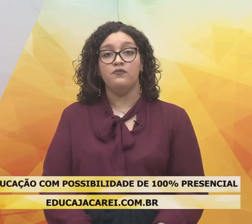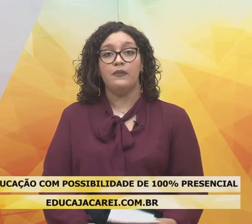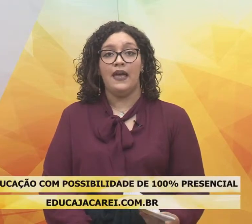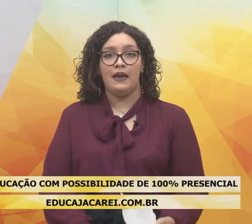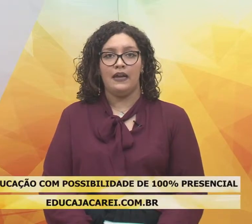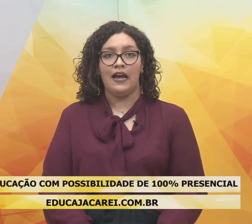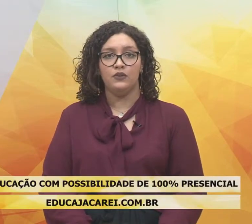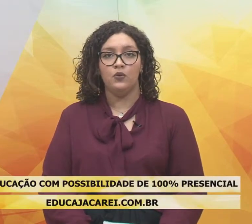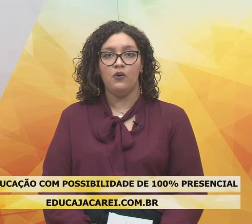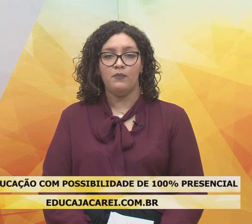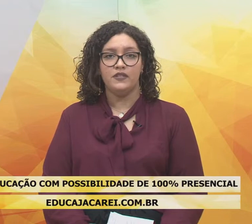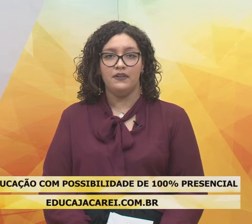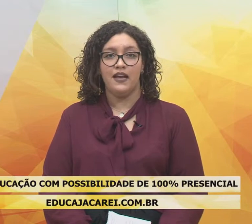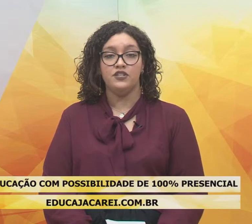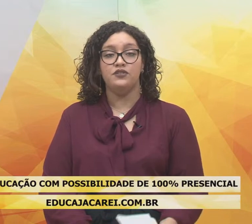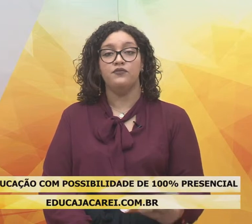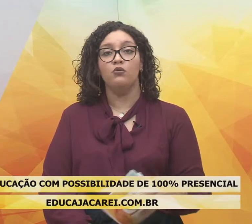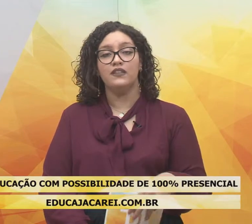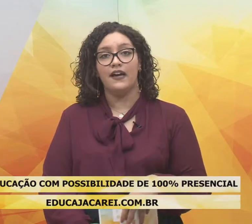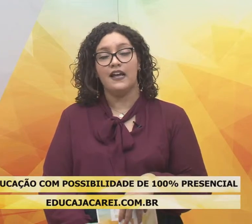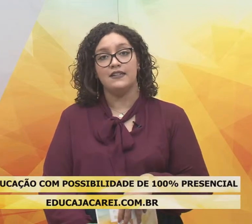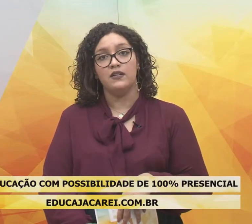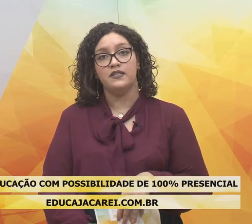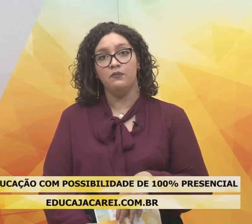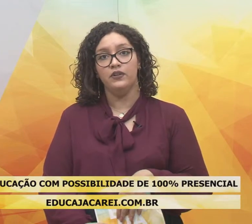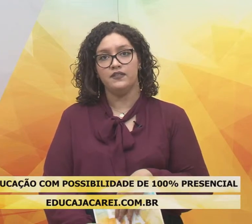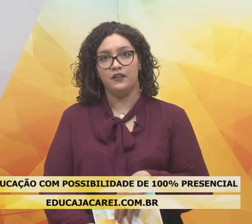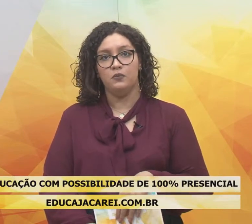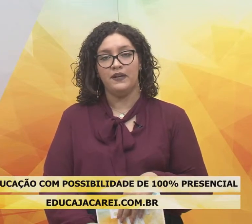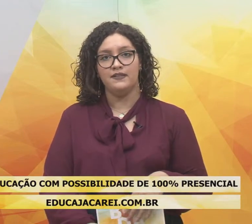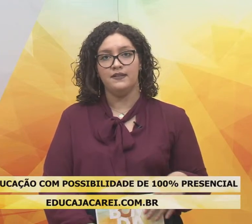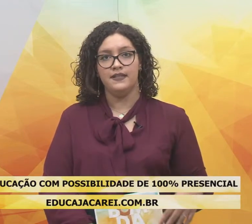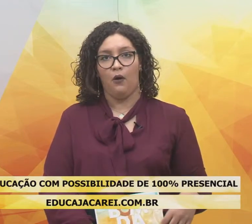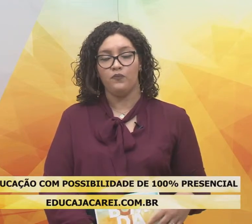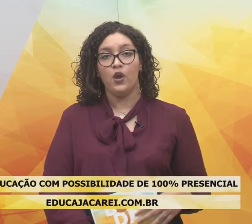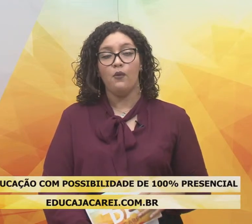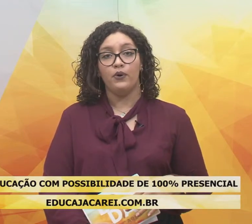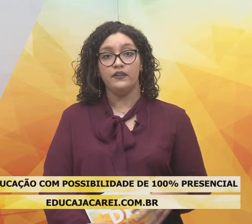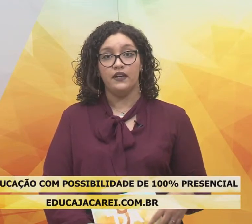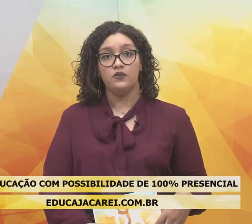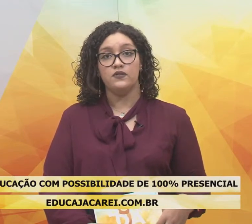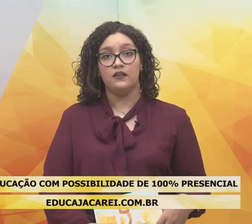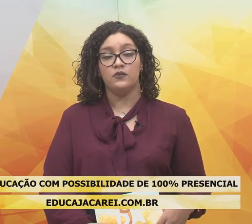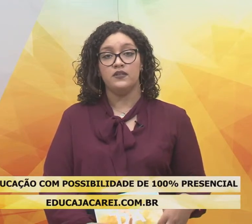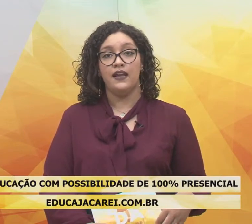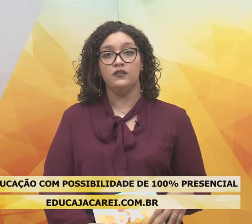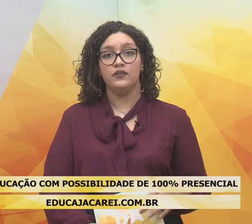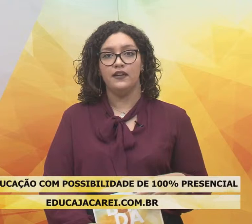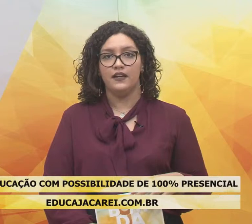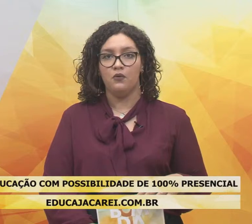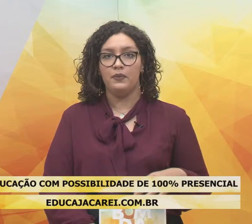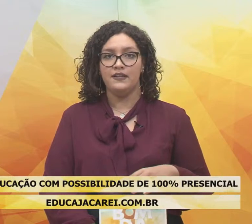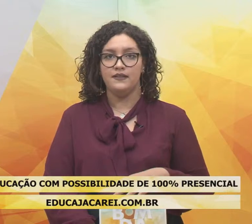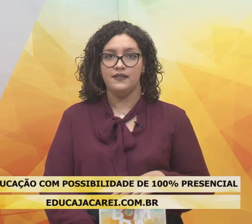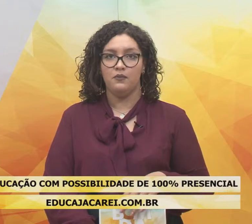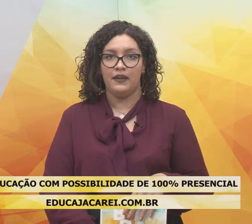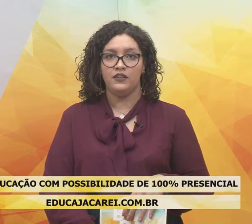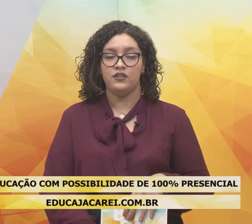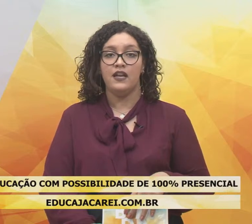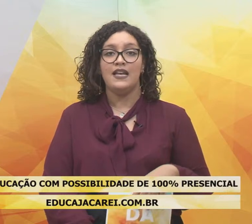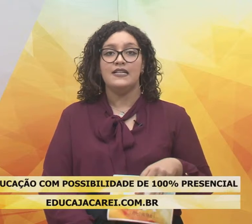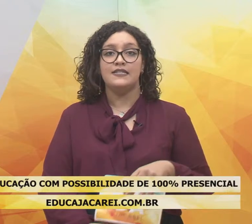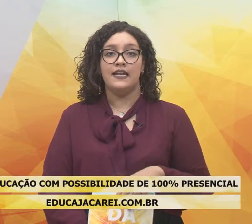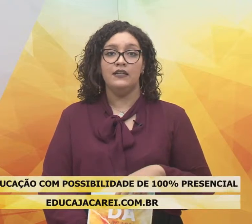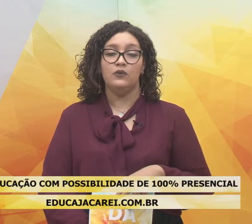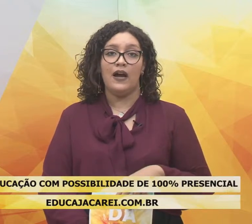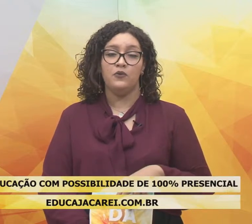por isso, atua com a possibilidade de voltar às aulas 100% presencial. Portanto, os alunos retornarão